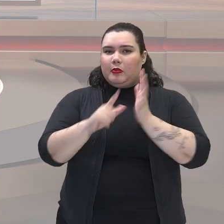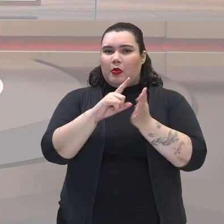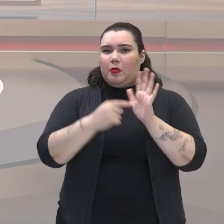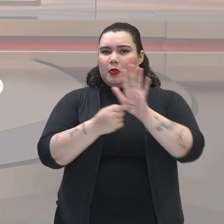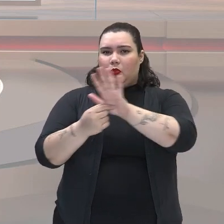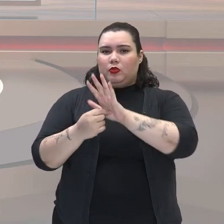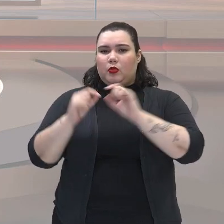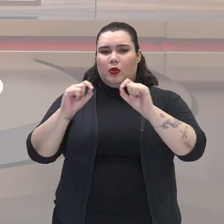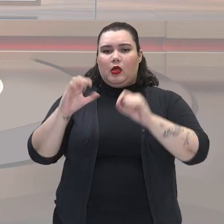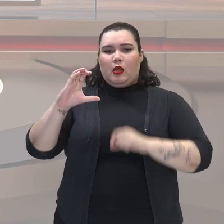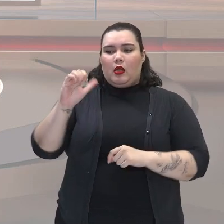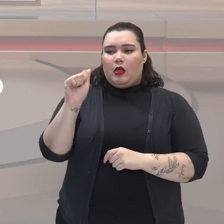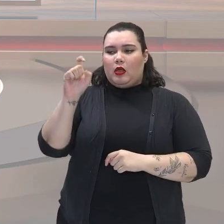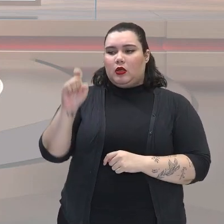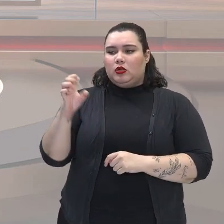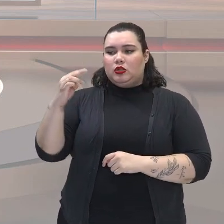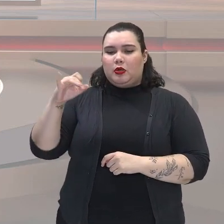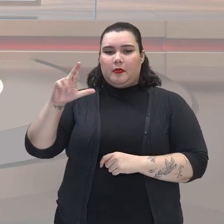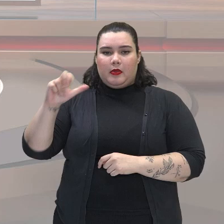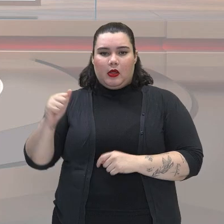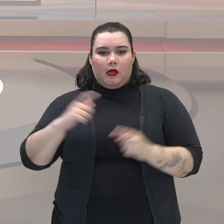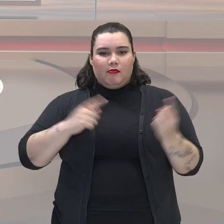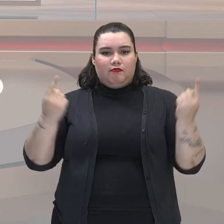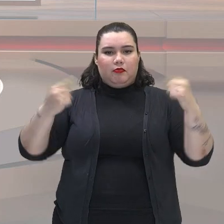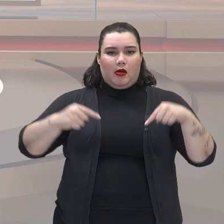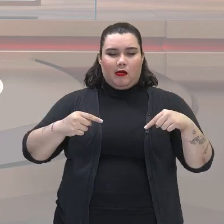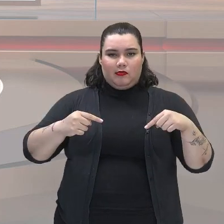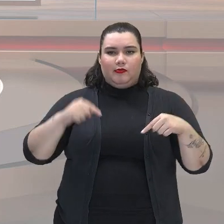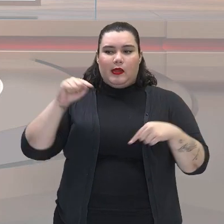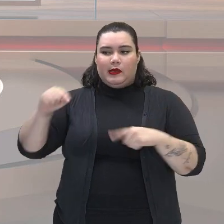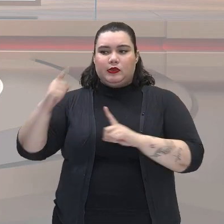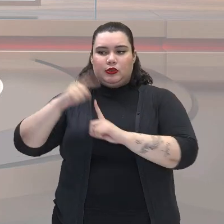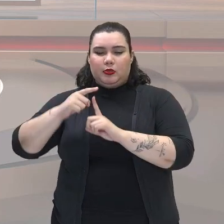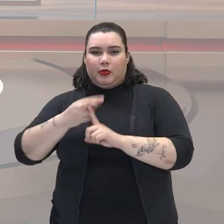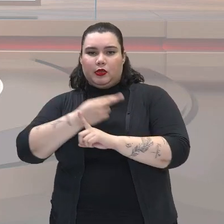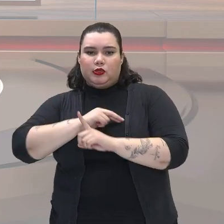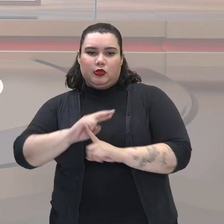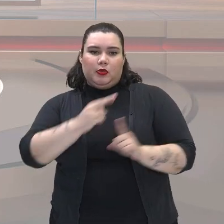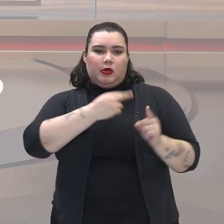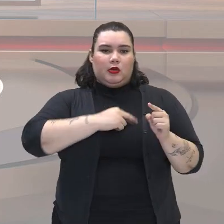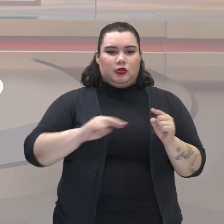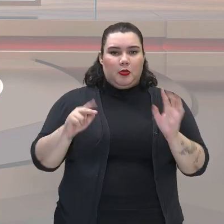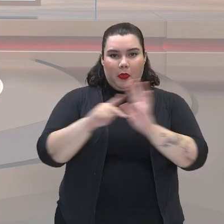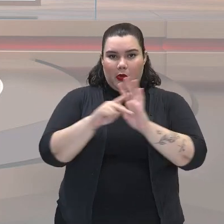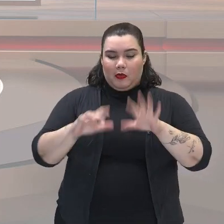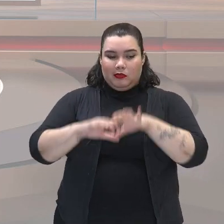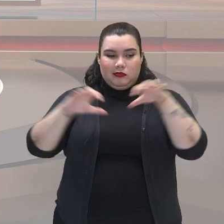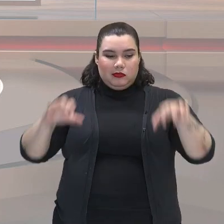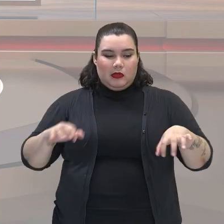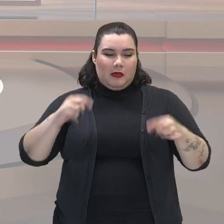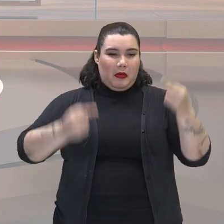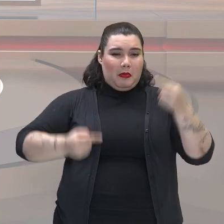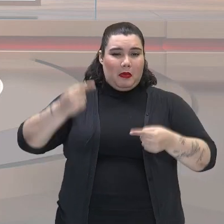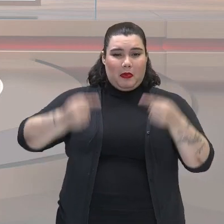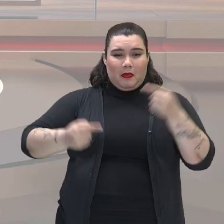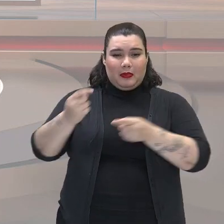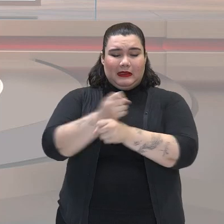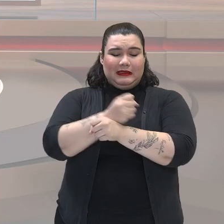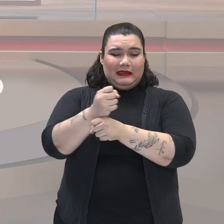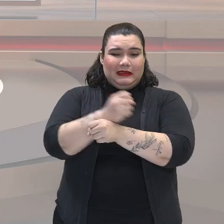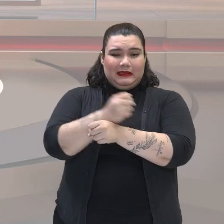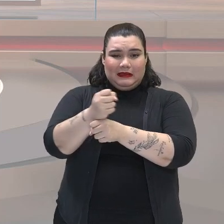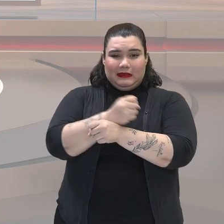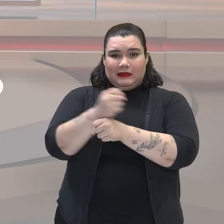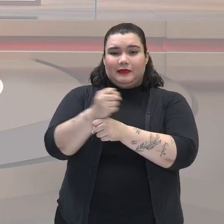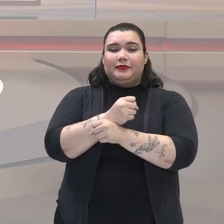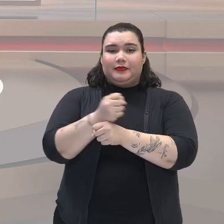territorial entre Índia e Paquistão, ambos com reivindicações nacionalistas, gerou décadas de conflito e instabilidade,